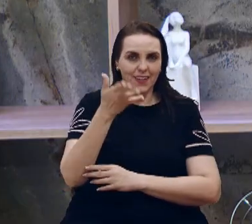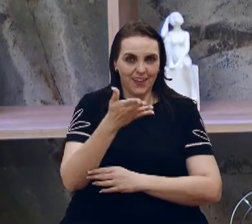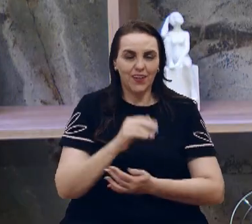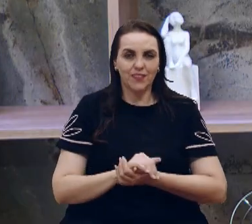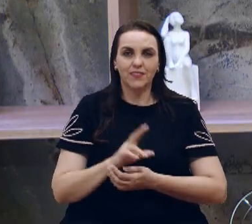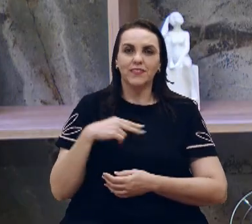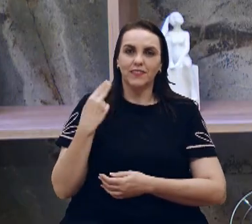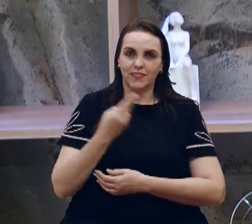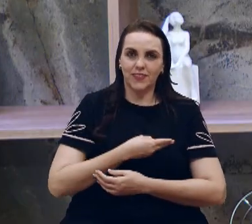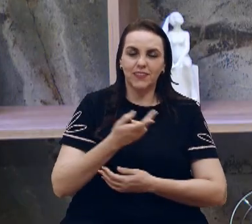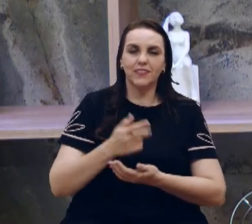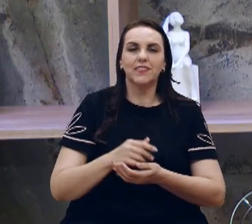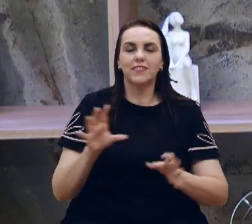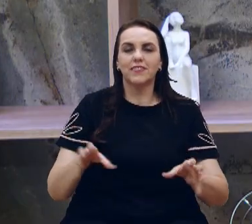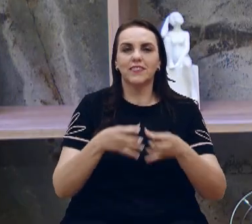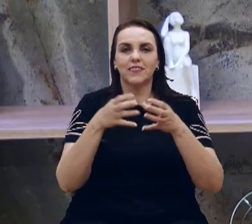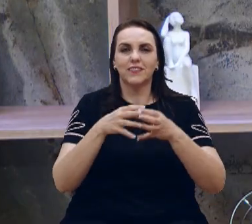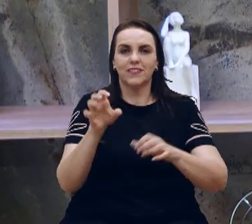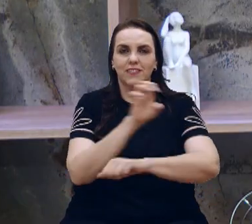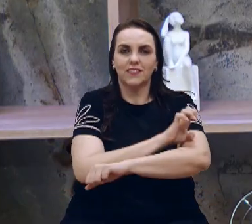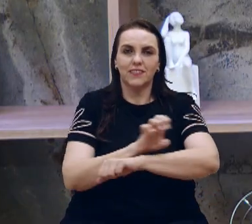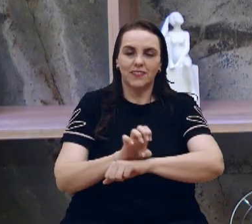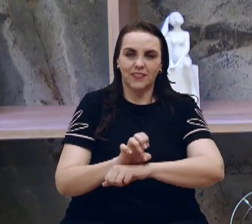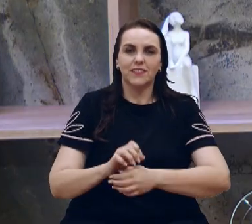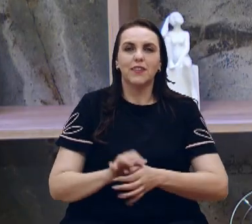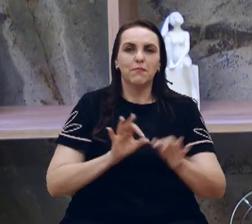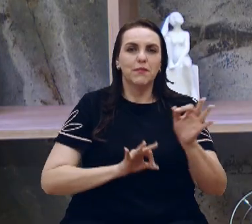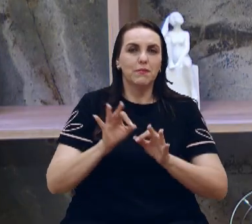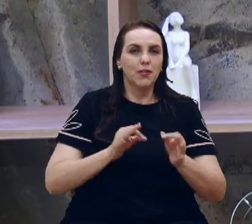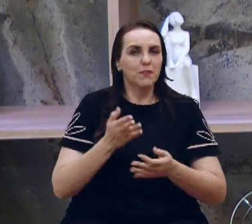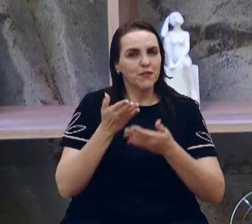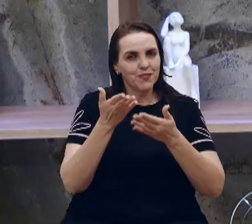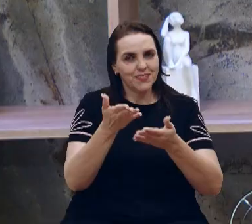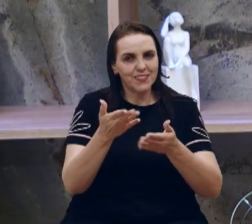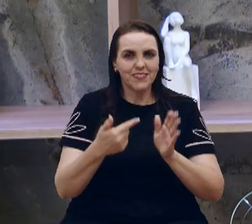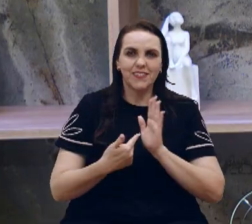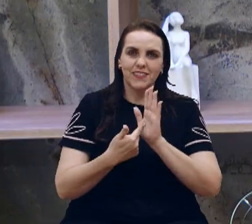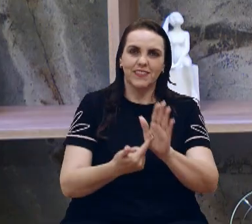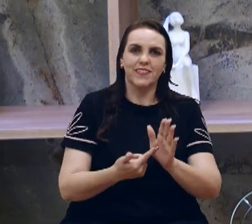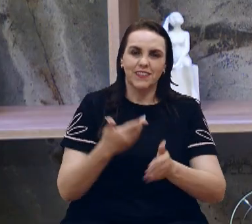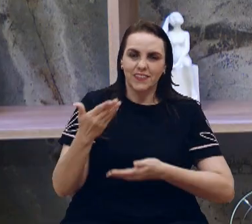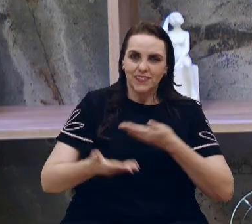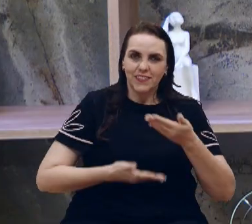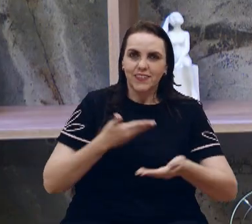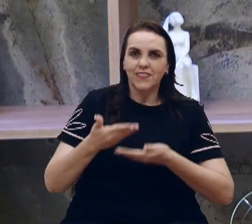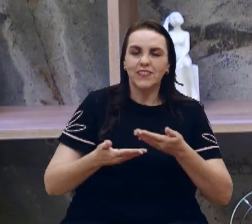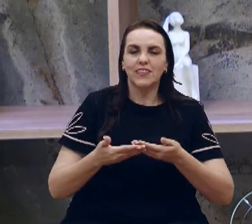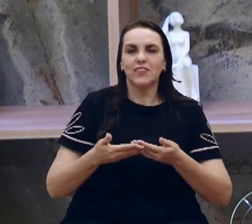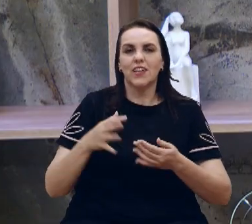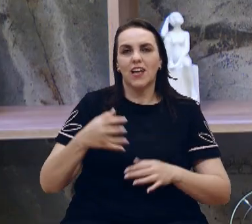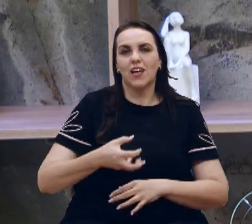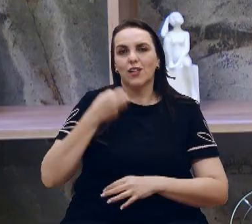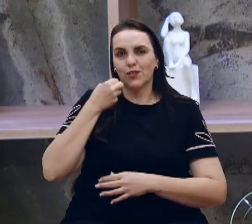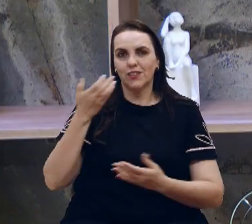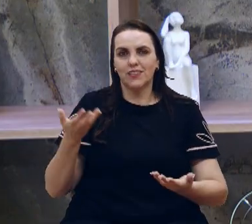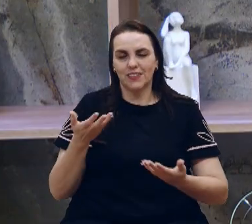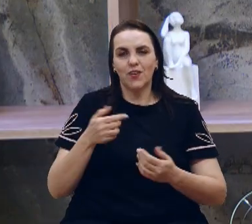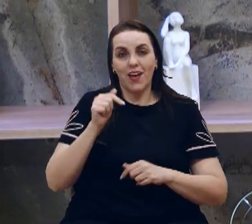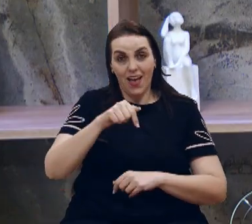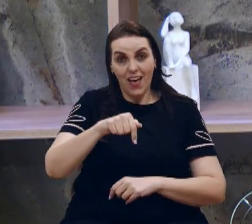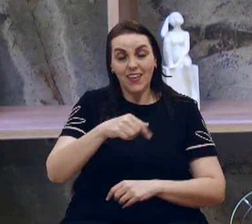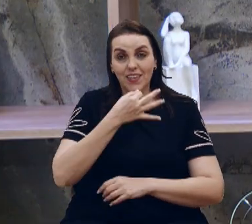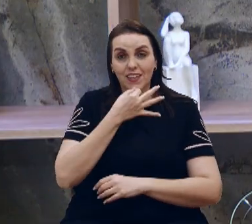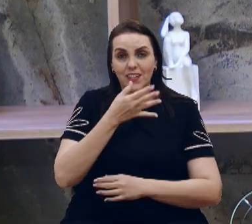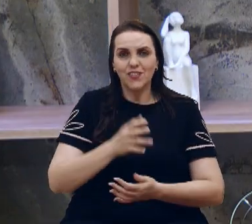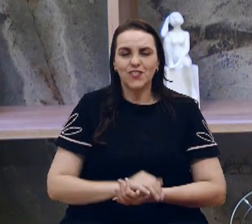nossa equipe de estagiários preparou para você, mostrando os serviços de adoção que existem aqui em Caxias